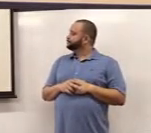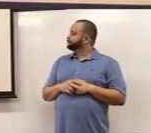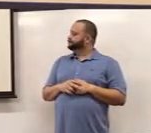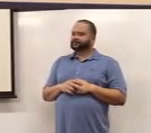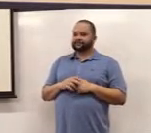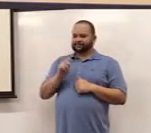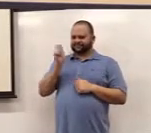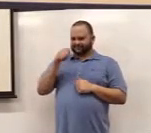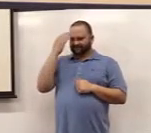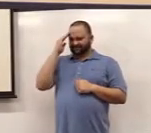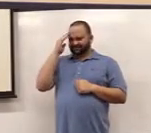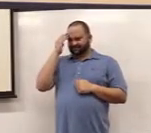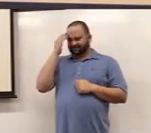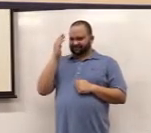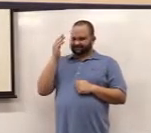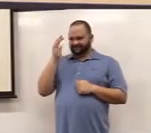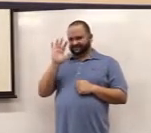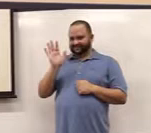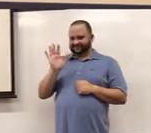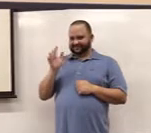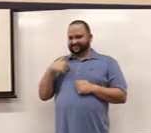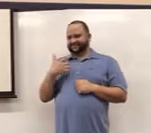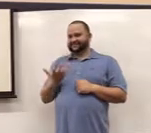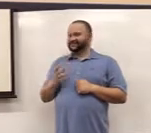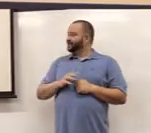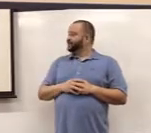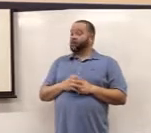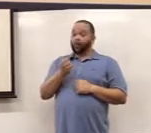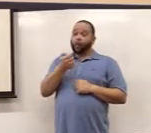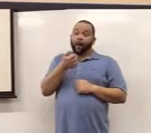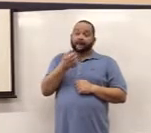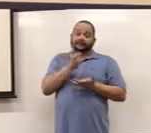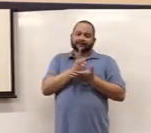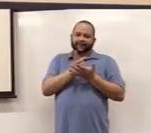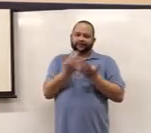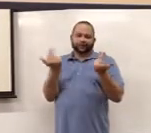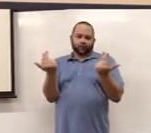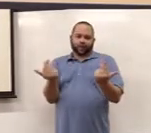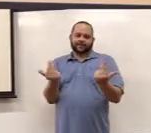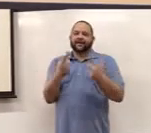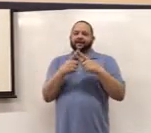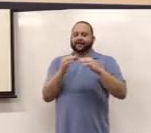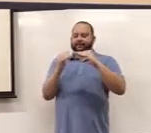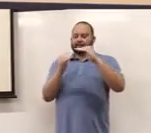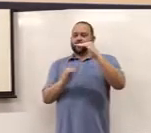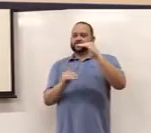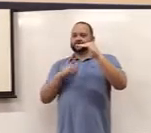Deu para entender? Então são quase as mesmas notas, só que aqui tem uma nota